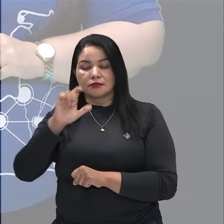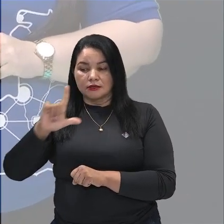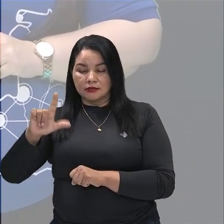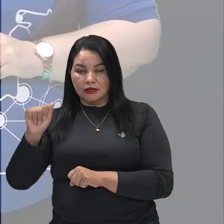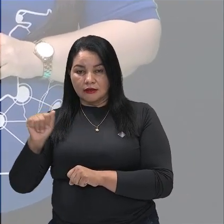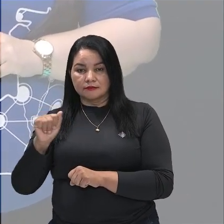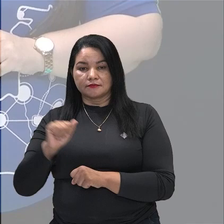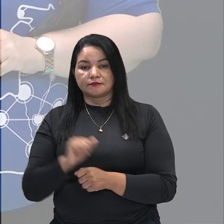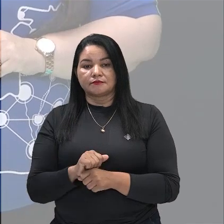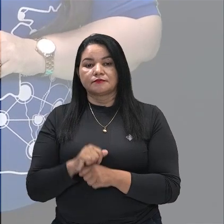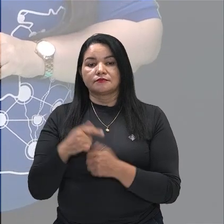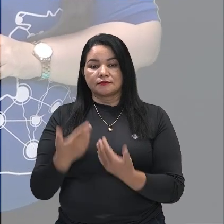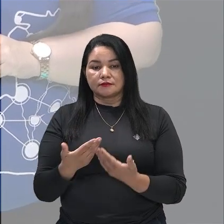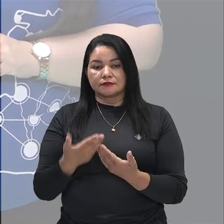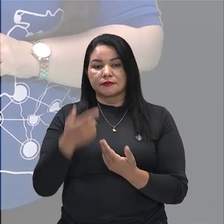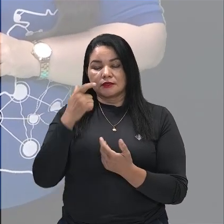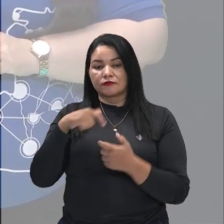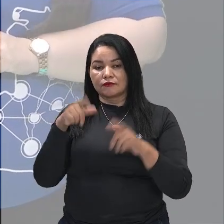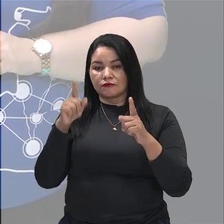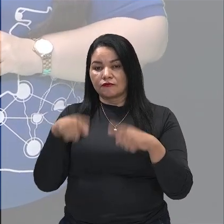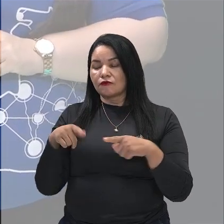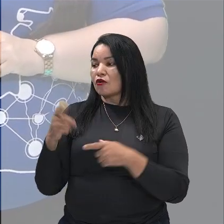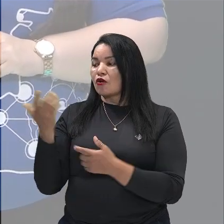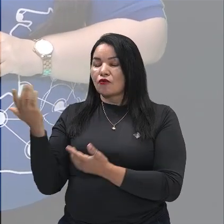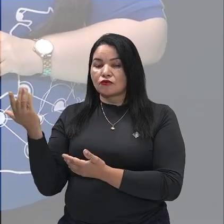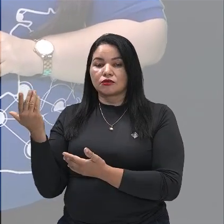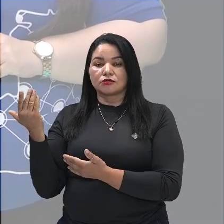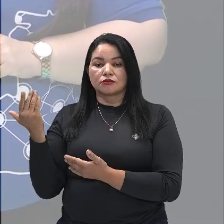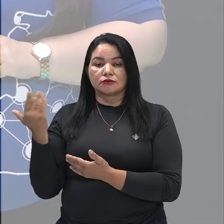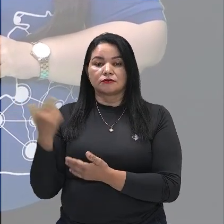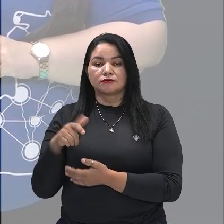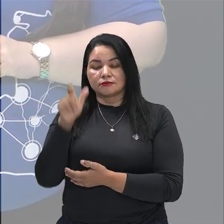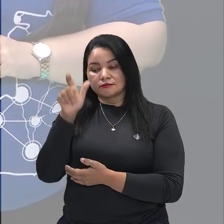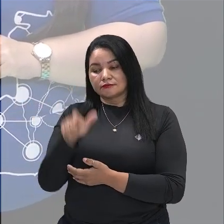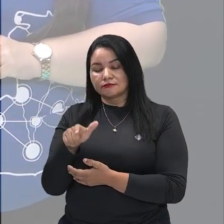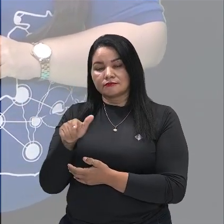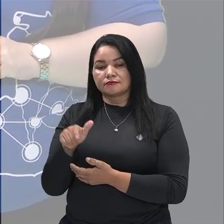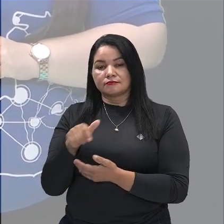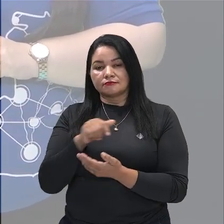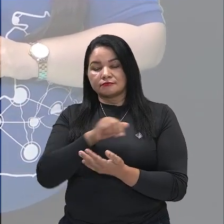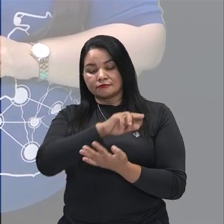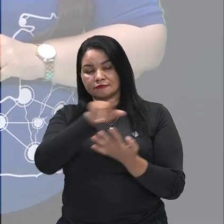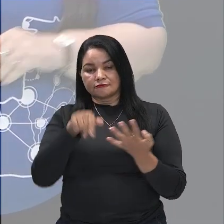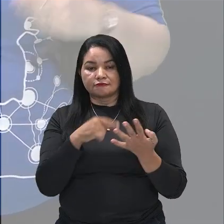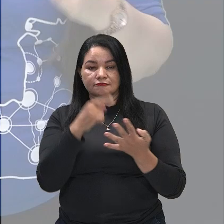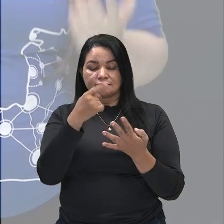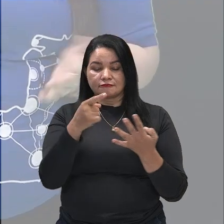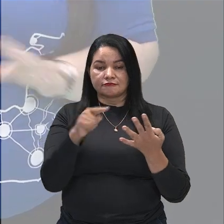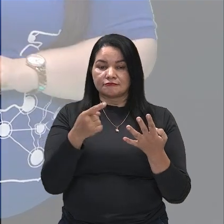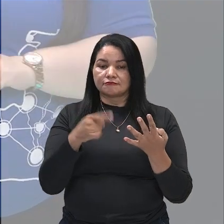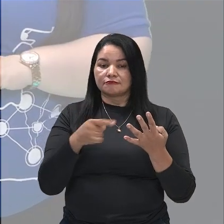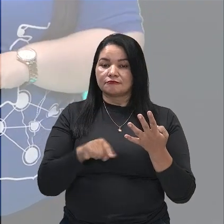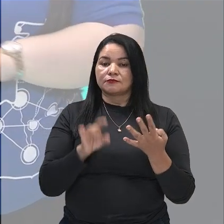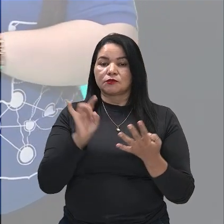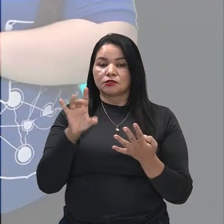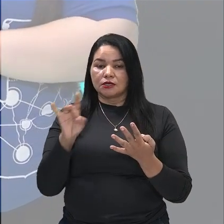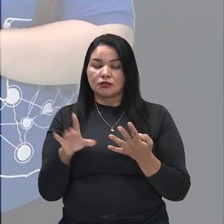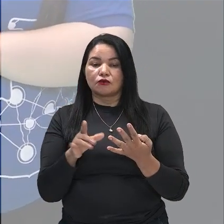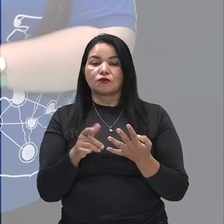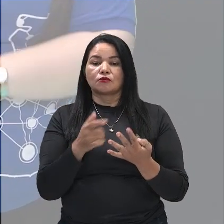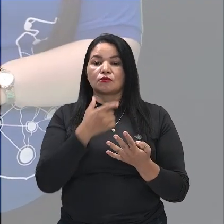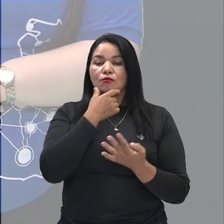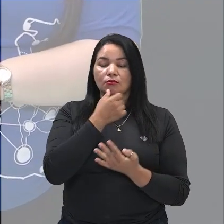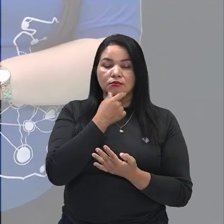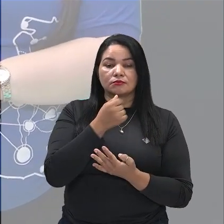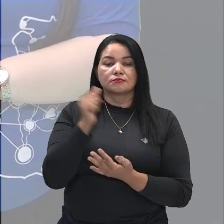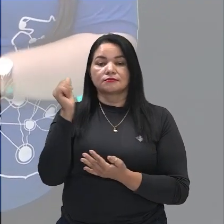el estudiante, la estudiante, el artista, la artista, el periodista, la periodista.